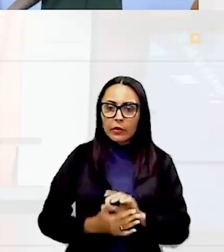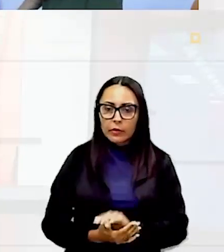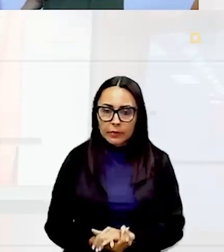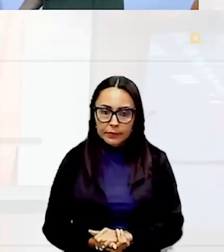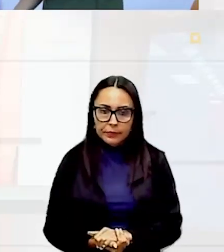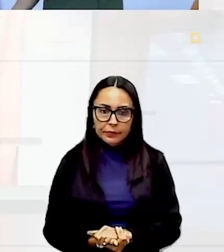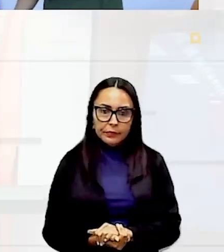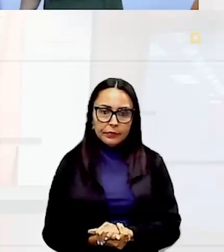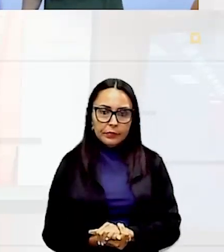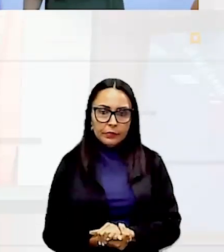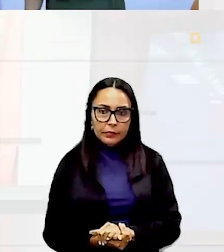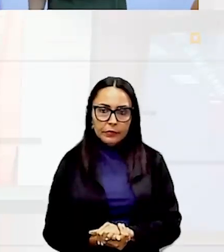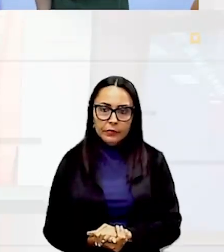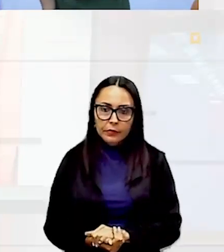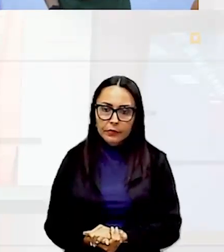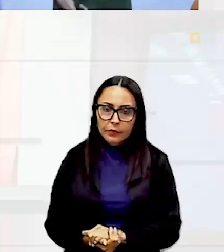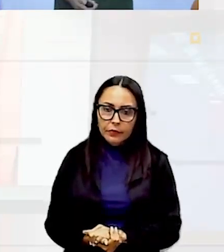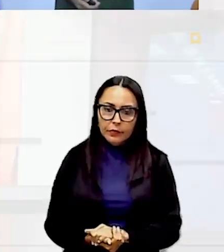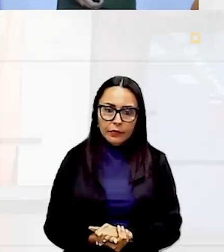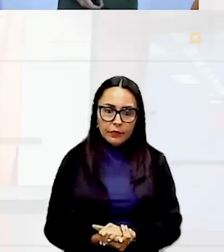os movimentos da personagem.